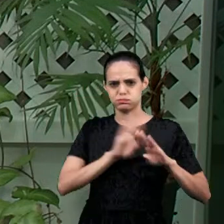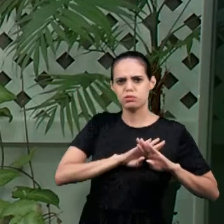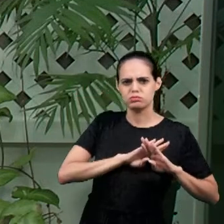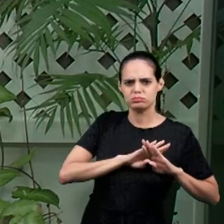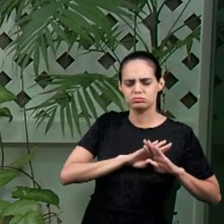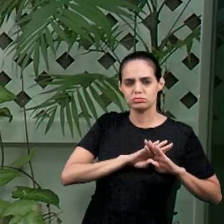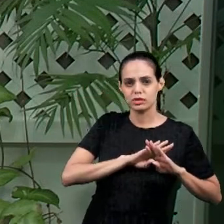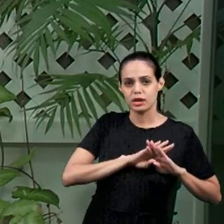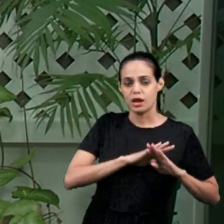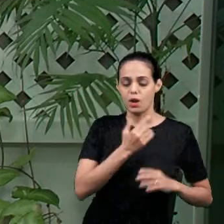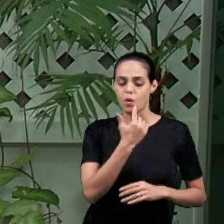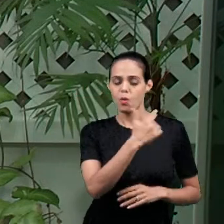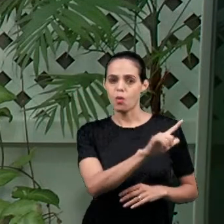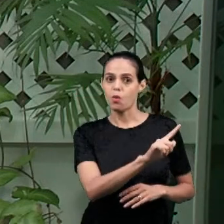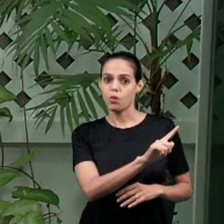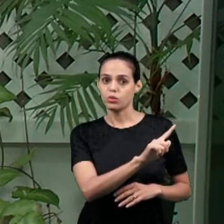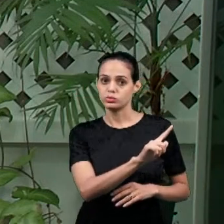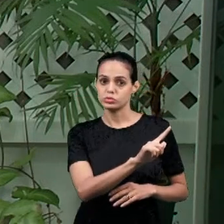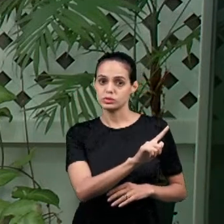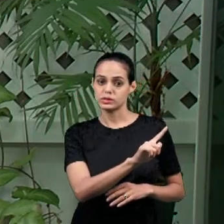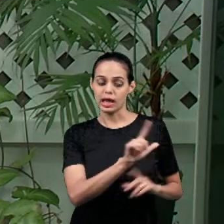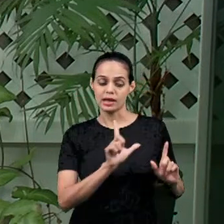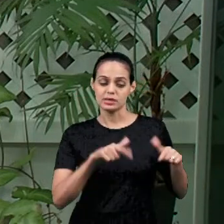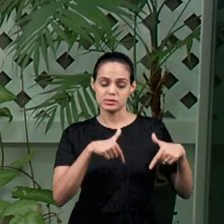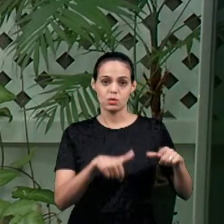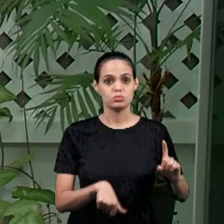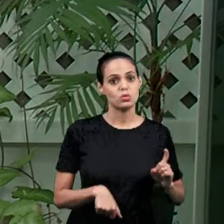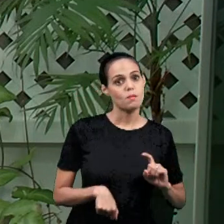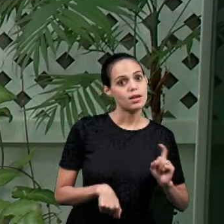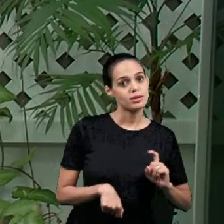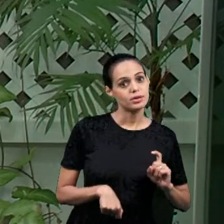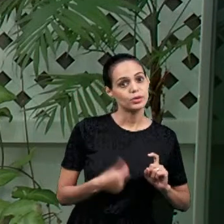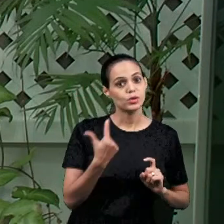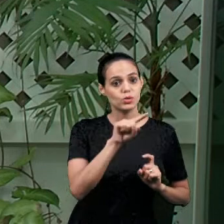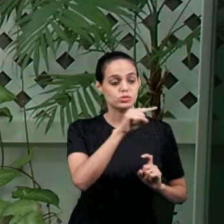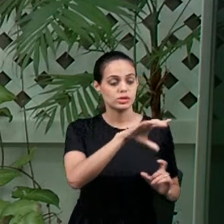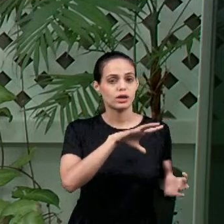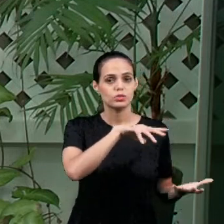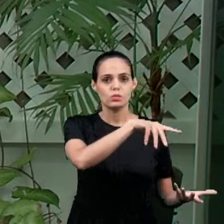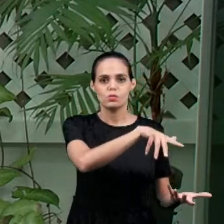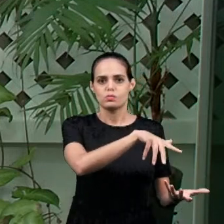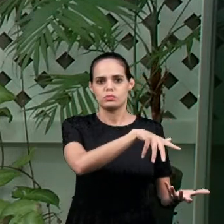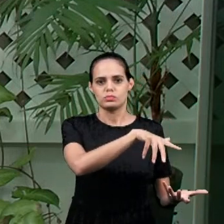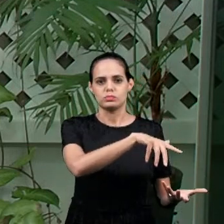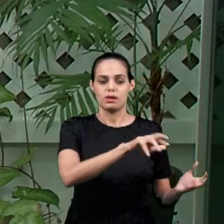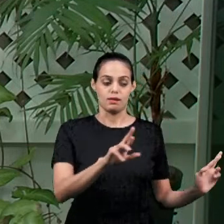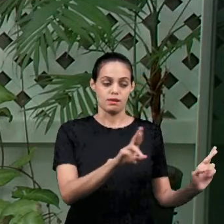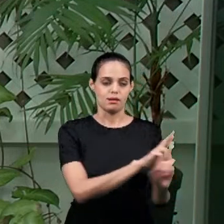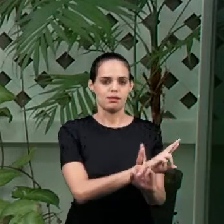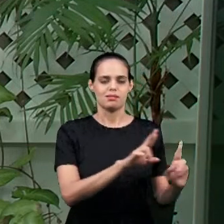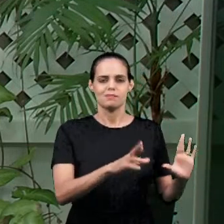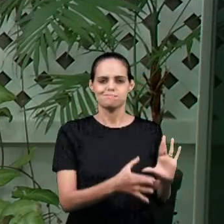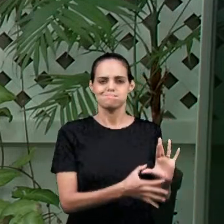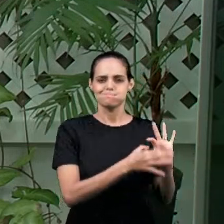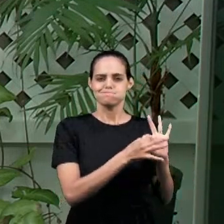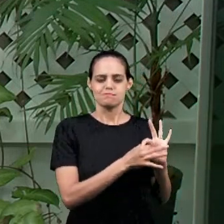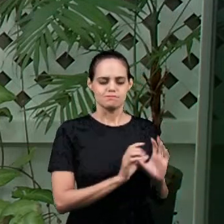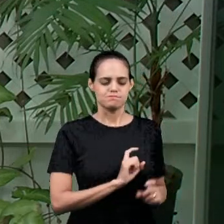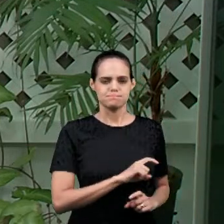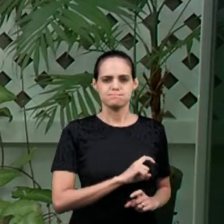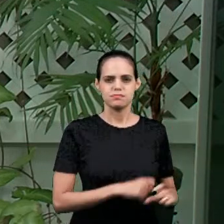do adversário e o outro do mundo. O mundo que é uma associação do adversário, né,